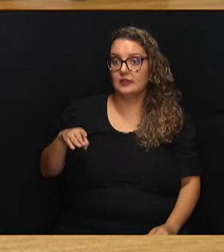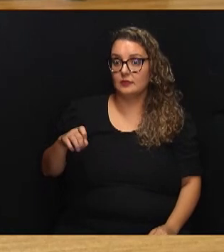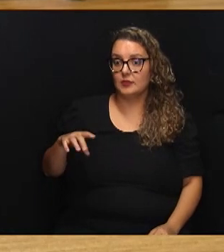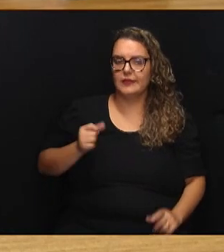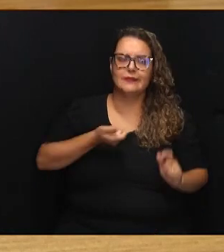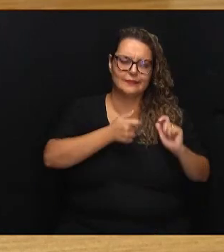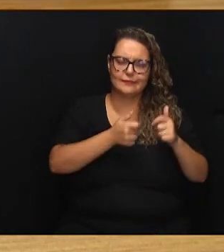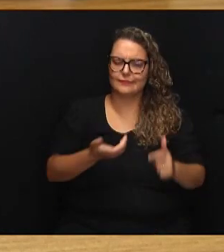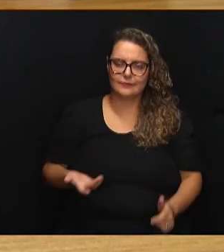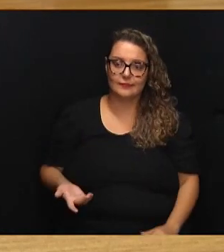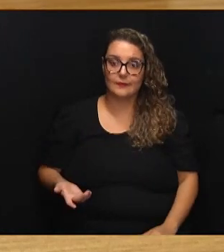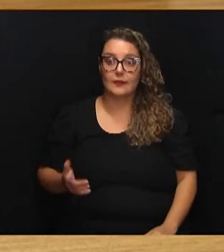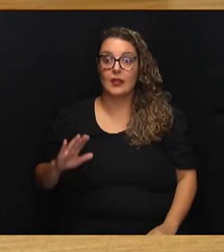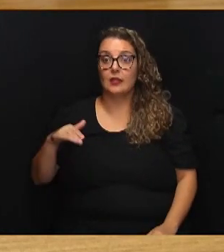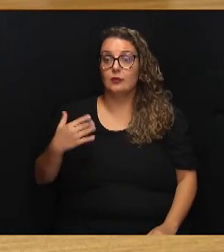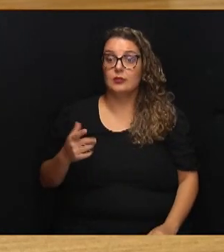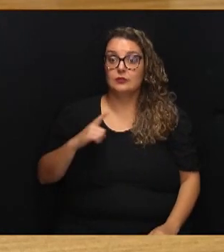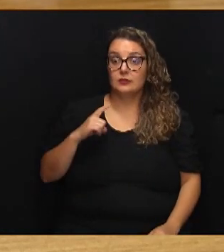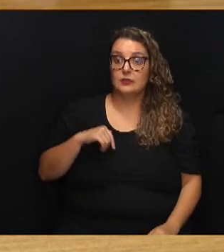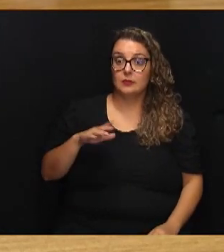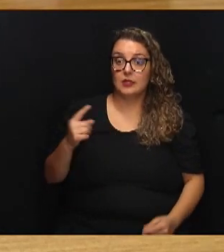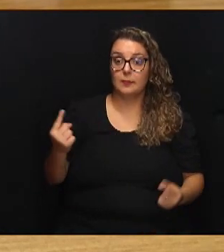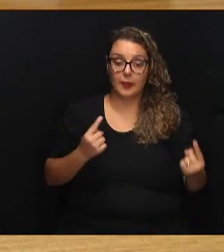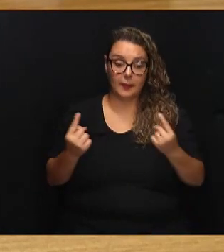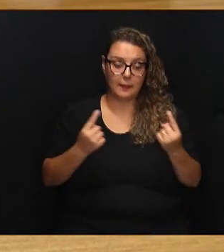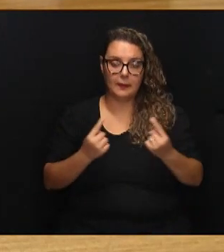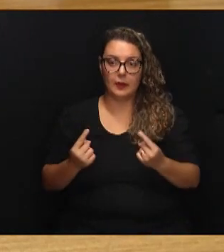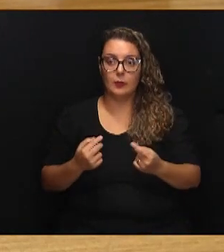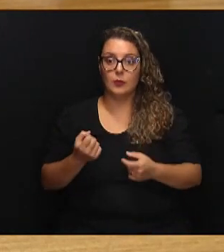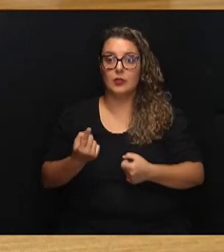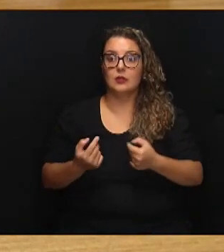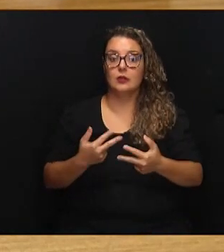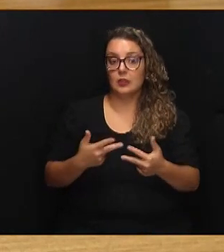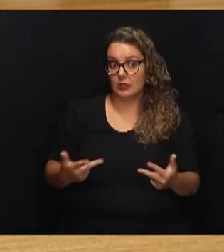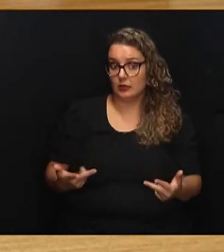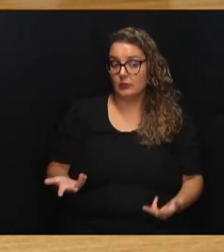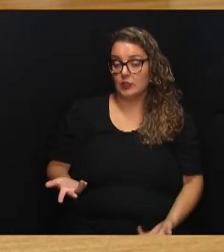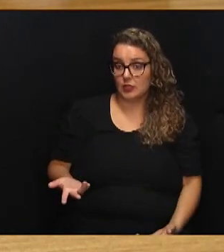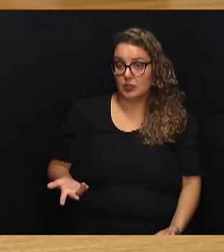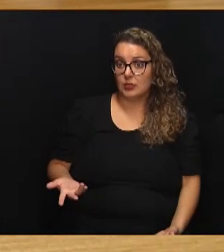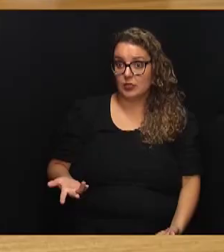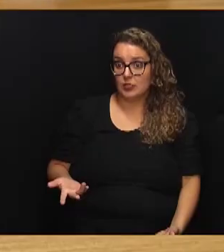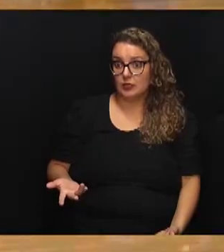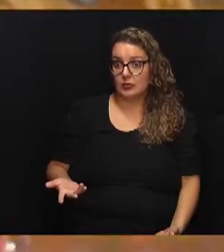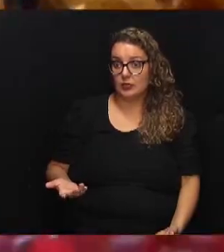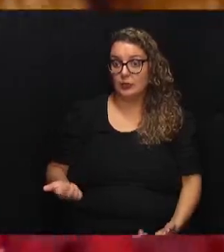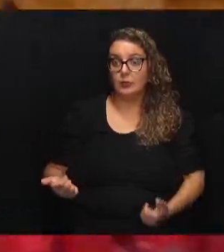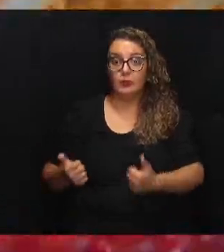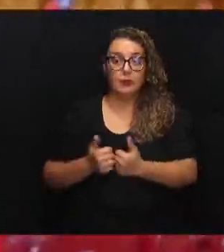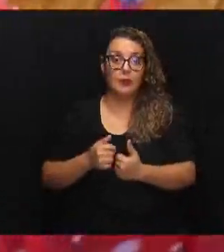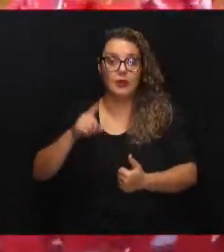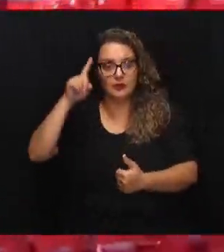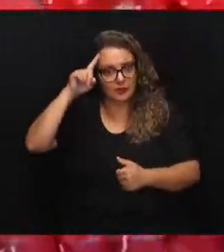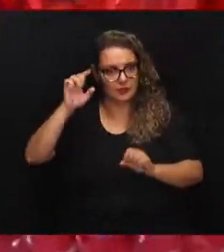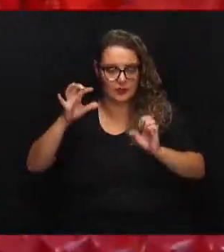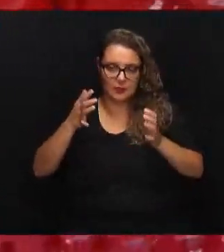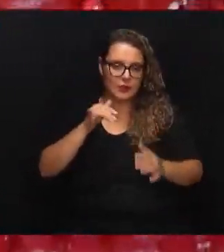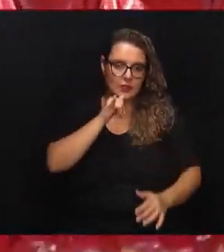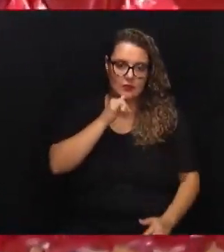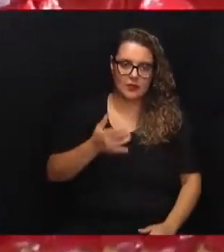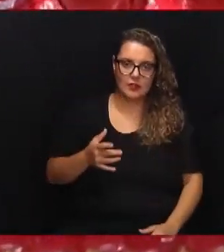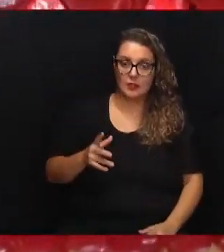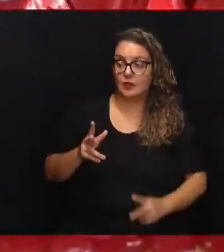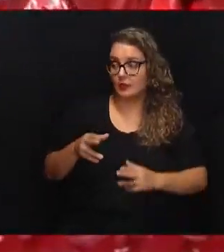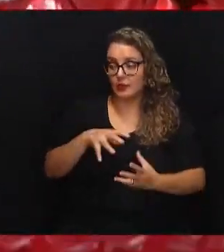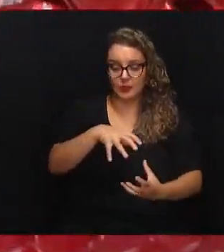que quando tem mais pessoas procurando por alguma coisa, muito perto de uma data comemorativa, por exemplo, igual o ovo de